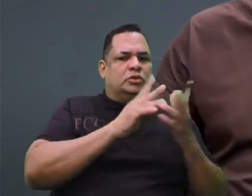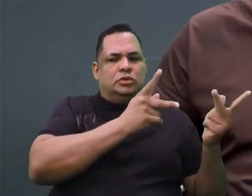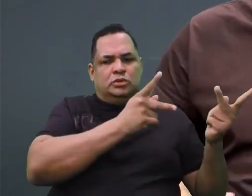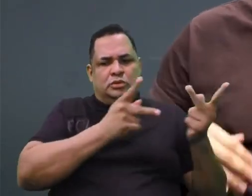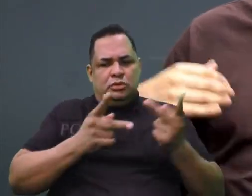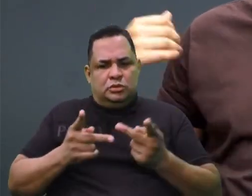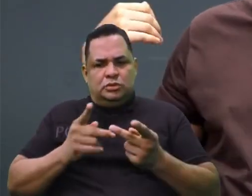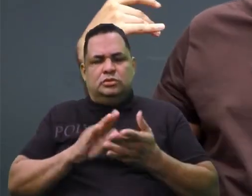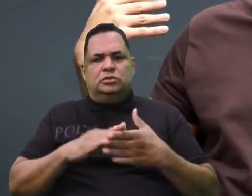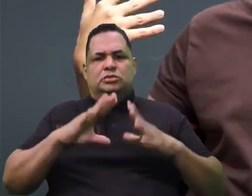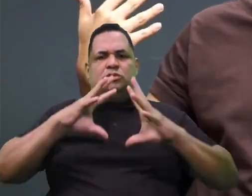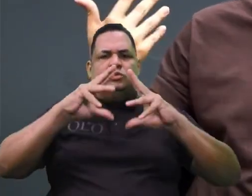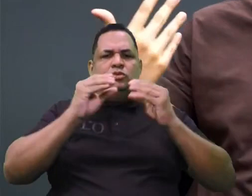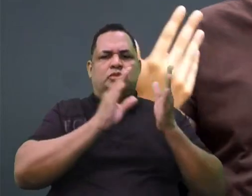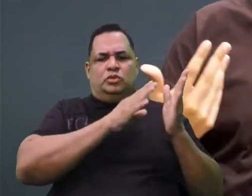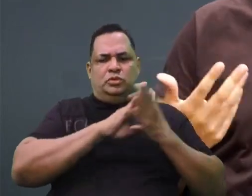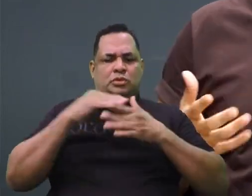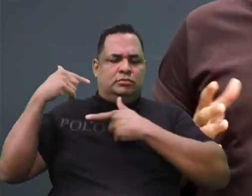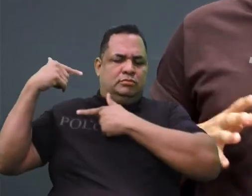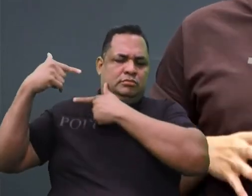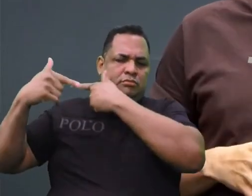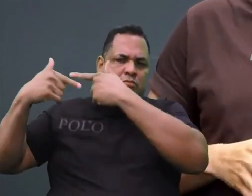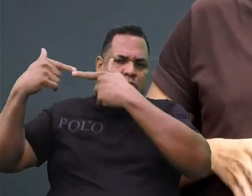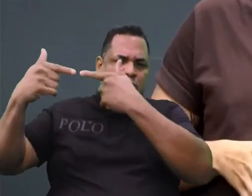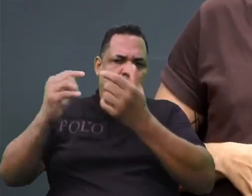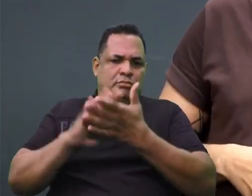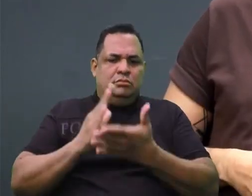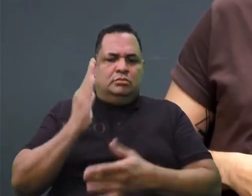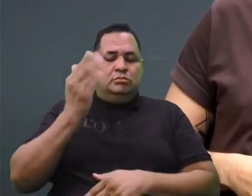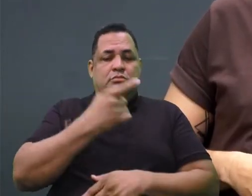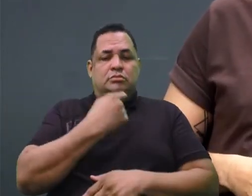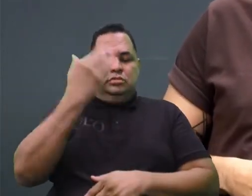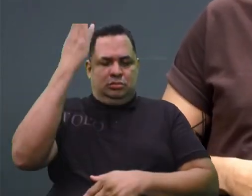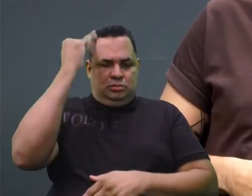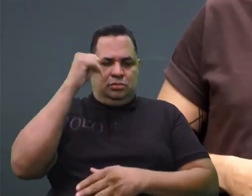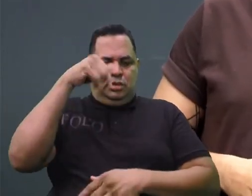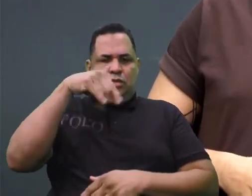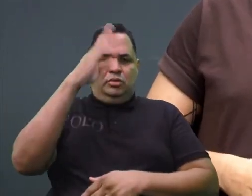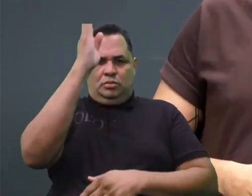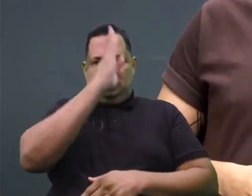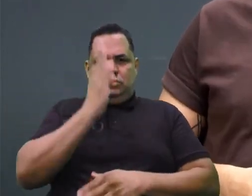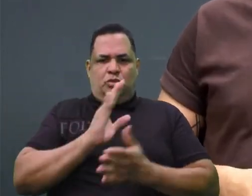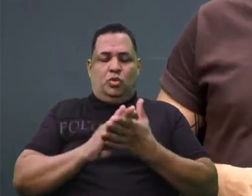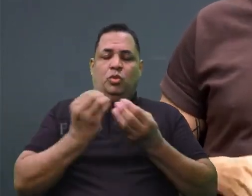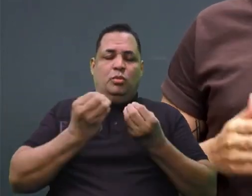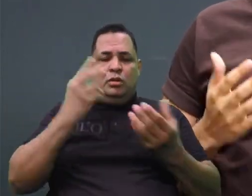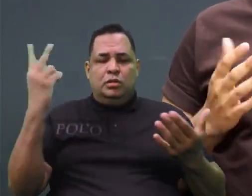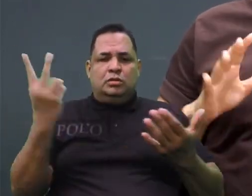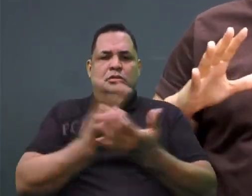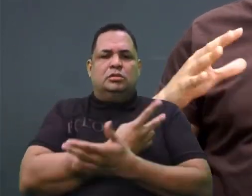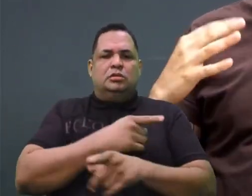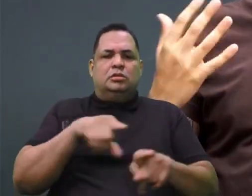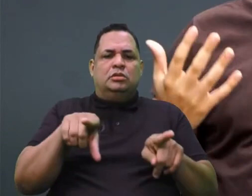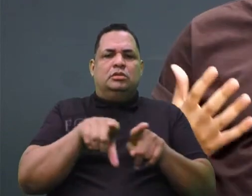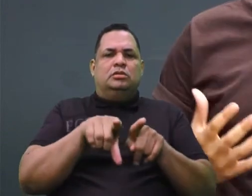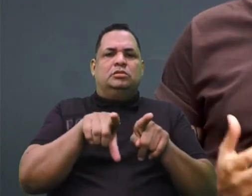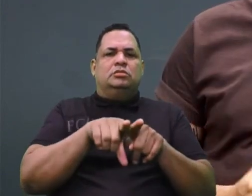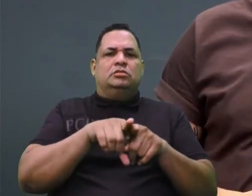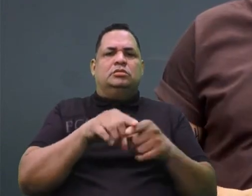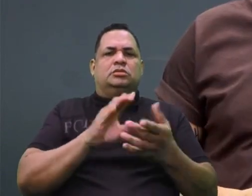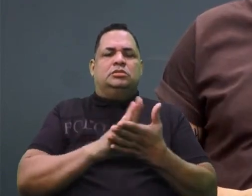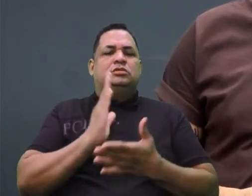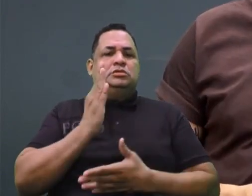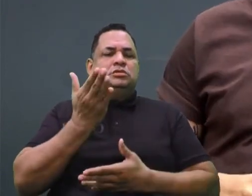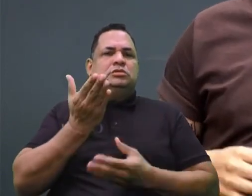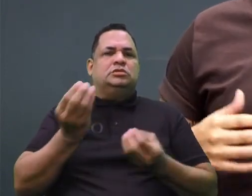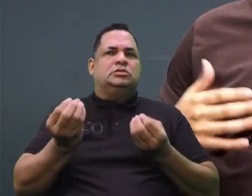Pedro, enfim, toda aquela nossa trajetória que nós sabemos da educação de surdos no Brasil. certo? E que também eles já tiveram esse